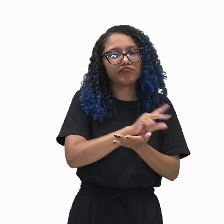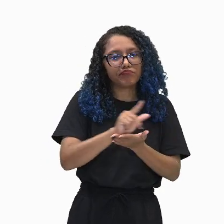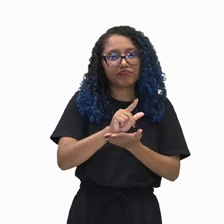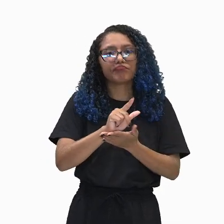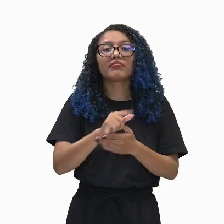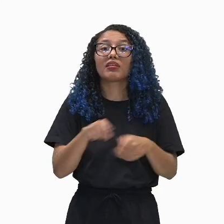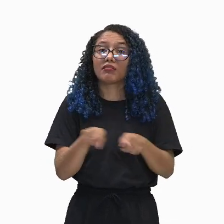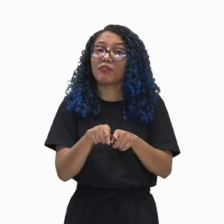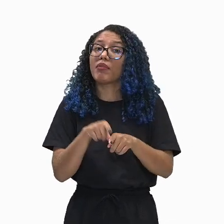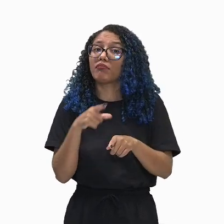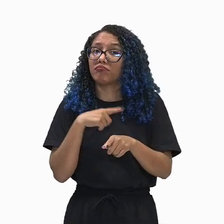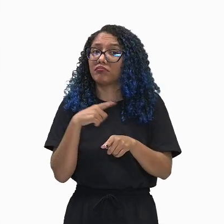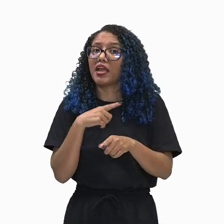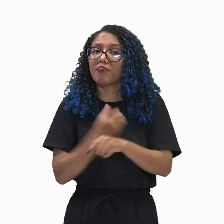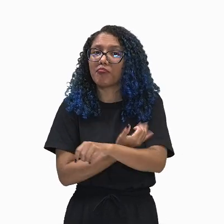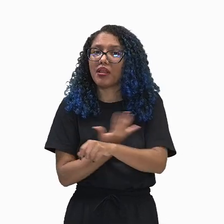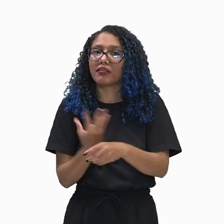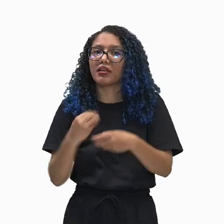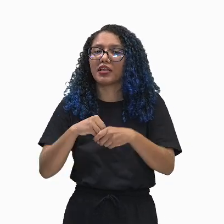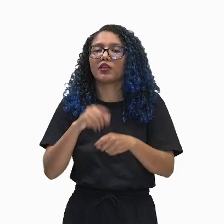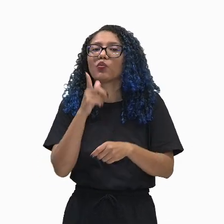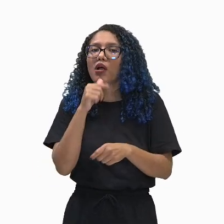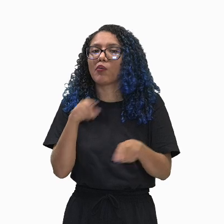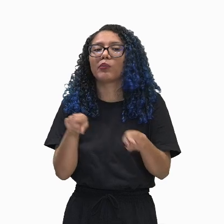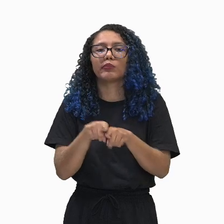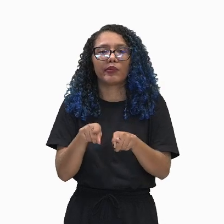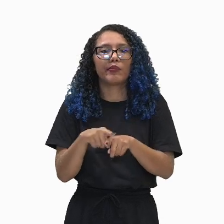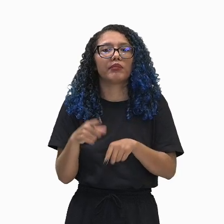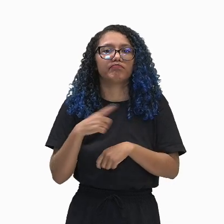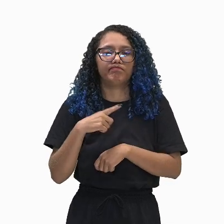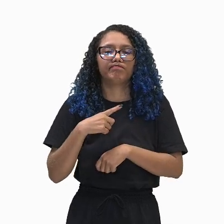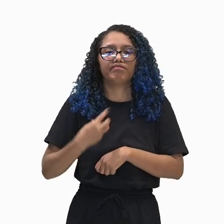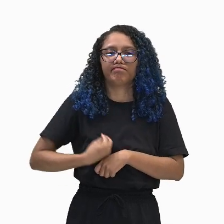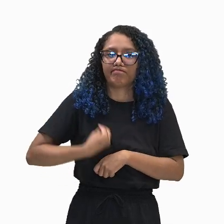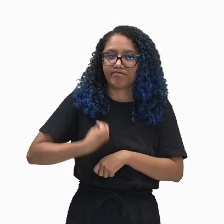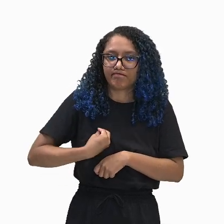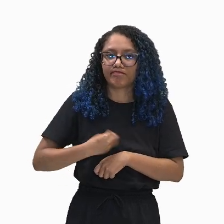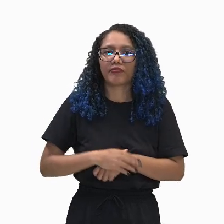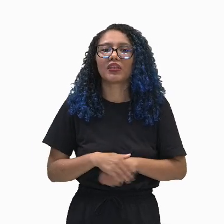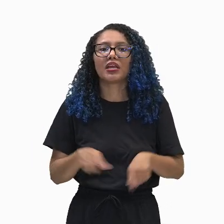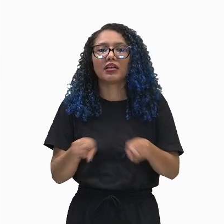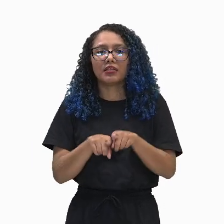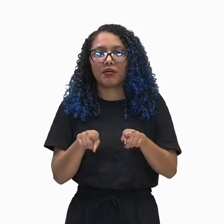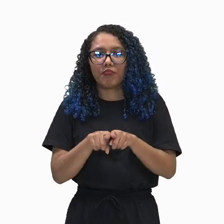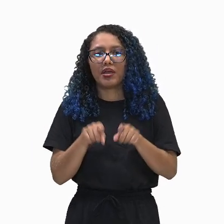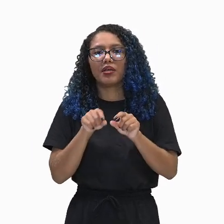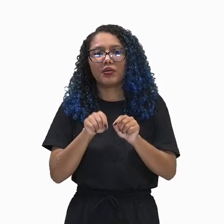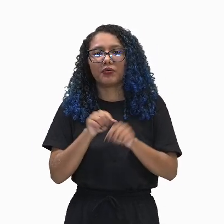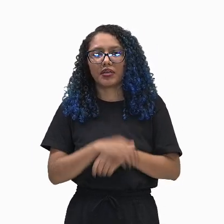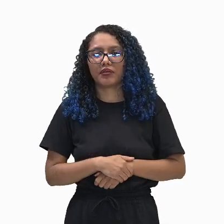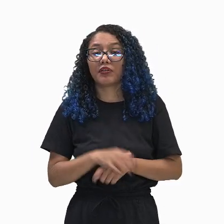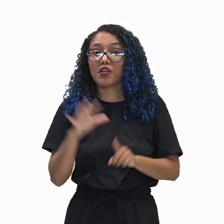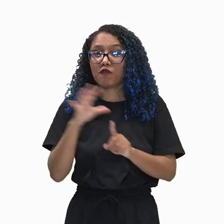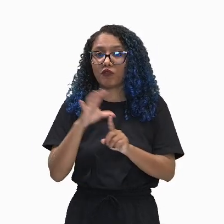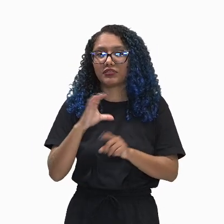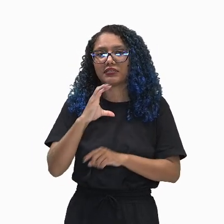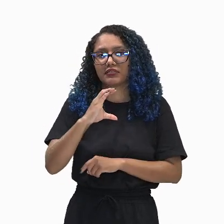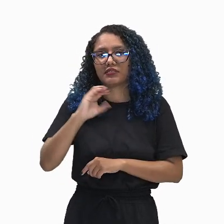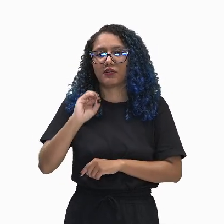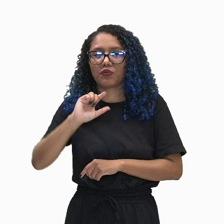aquático. Pressão parcial do CO2, do dióxido de carbono, isso é um fator